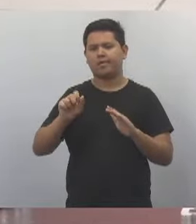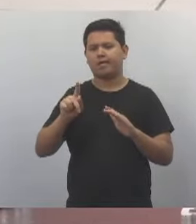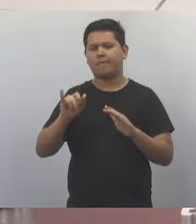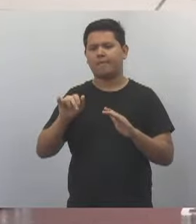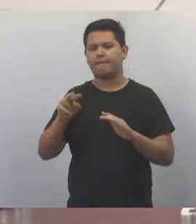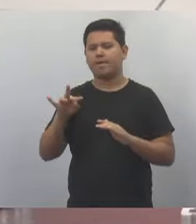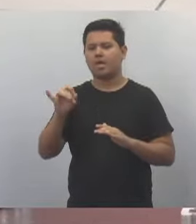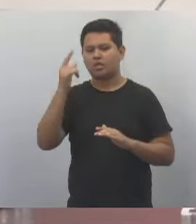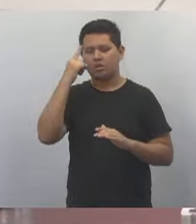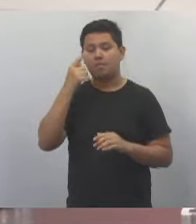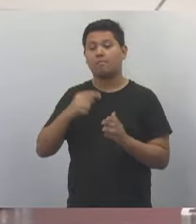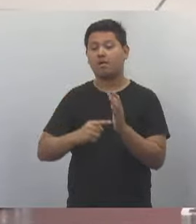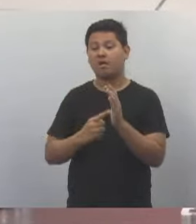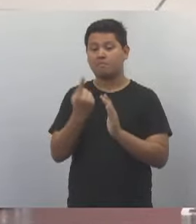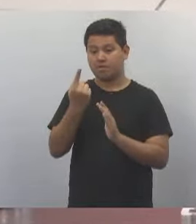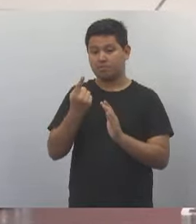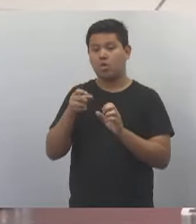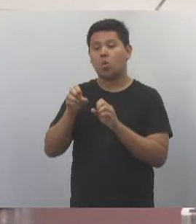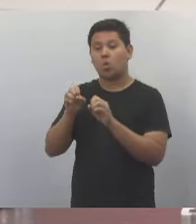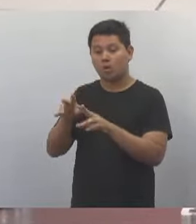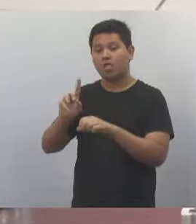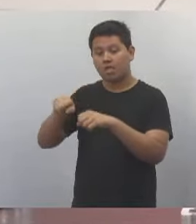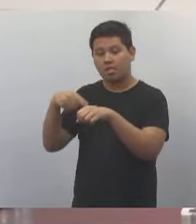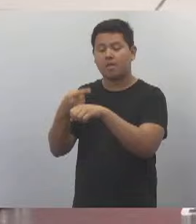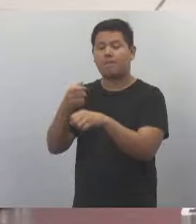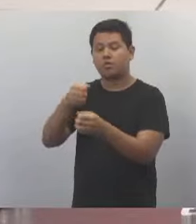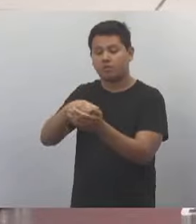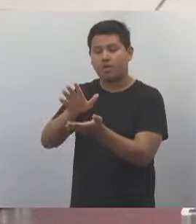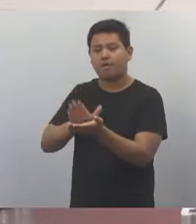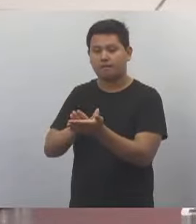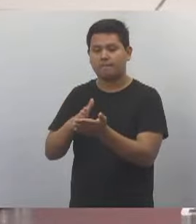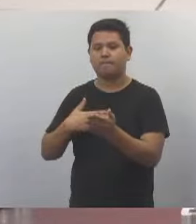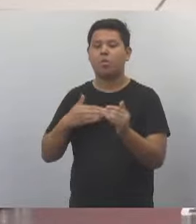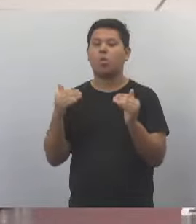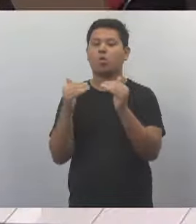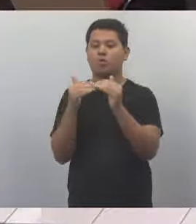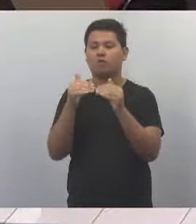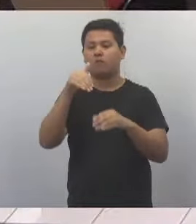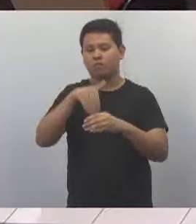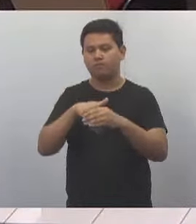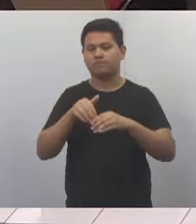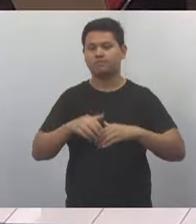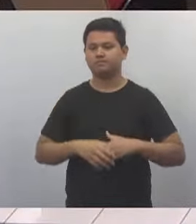fácil primeiro inducar e depois multar. Mas meu voto é favorável.